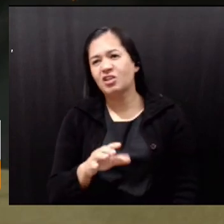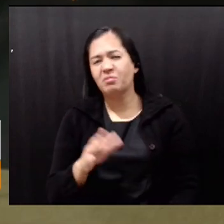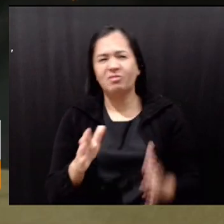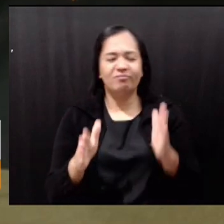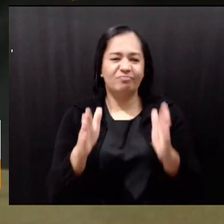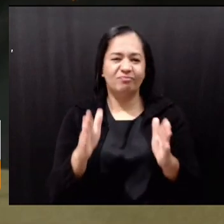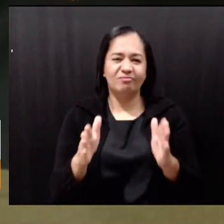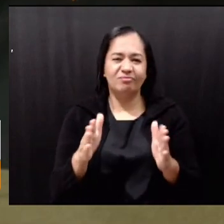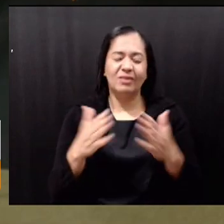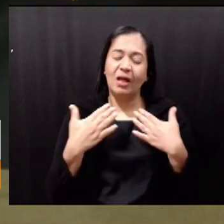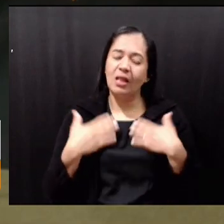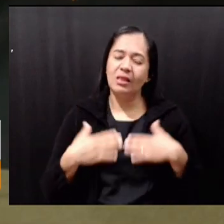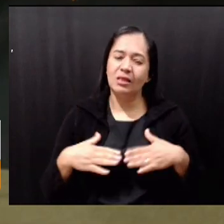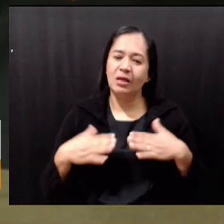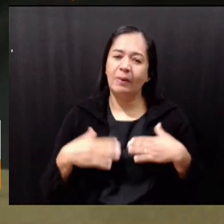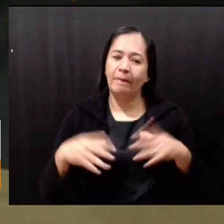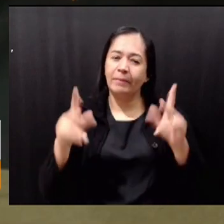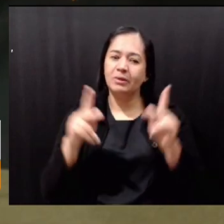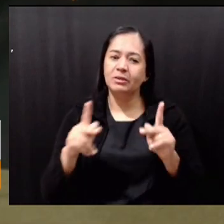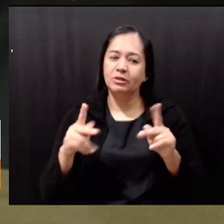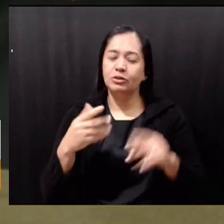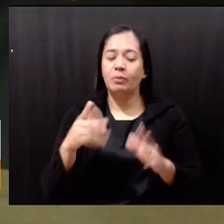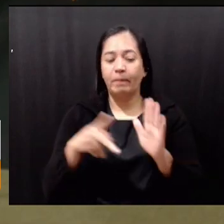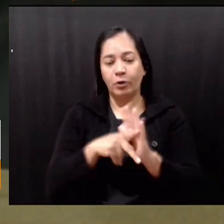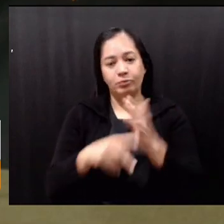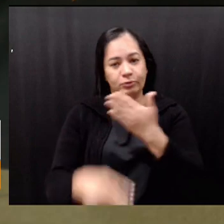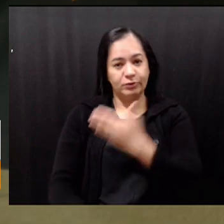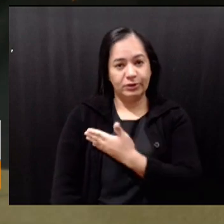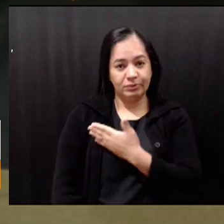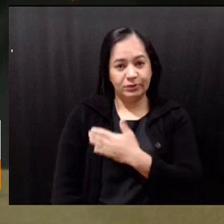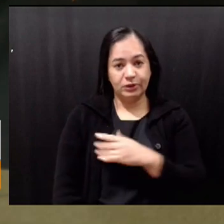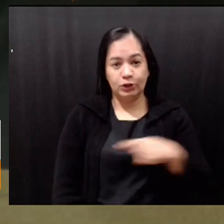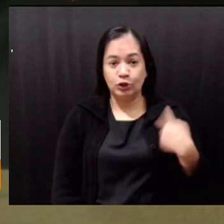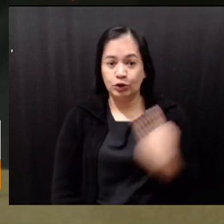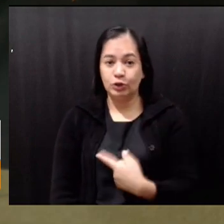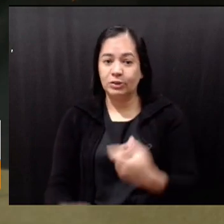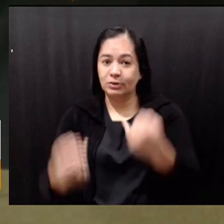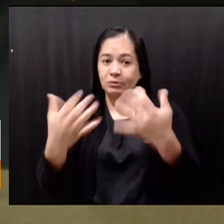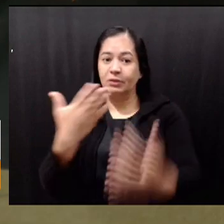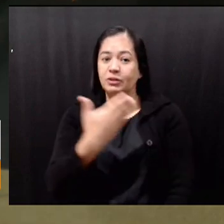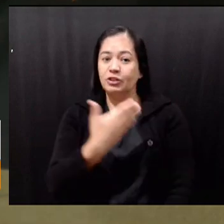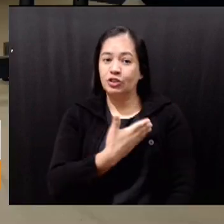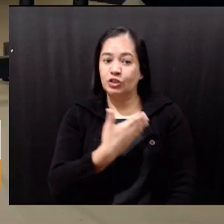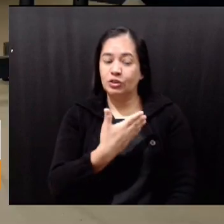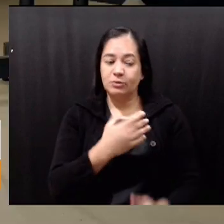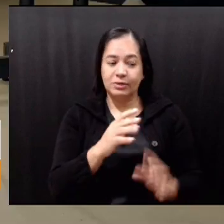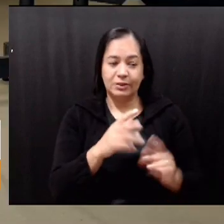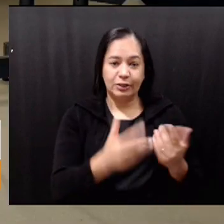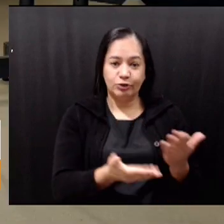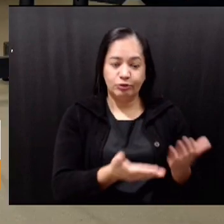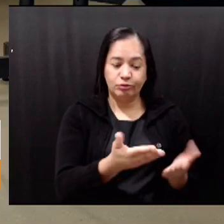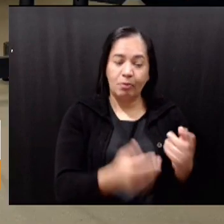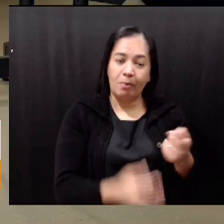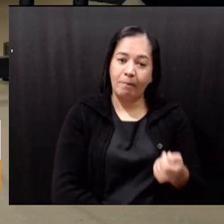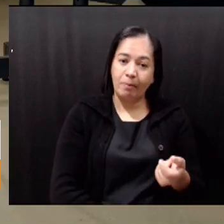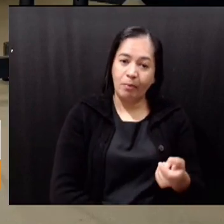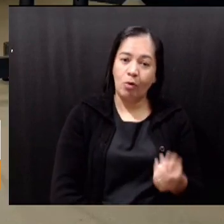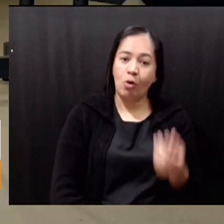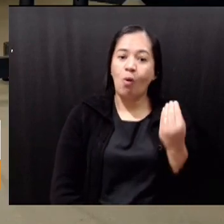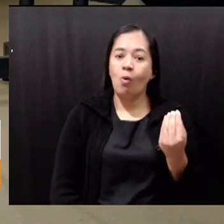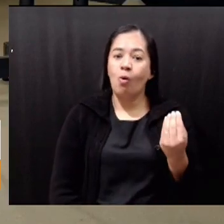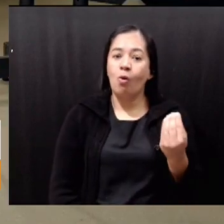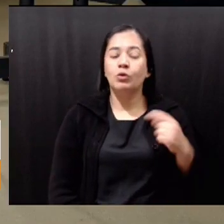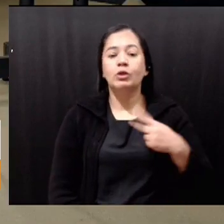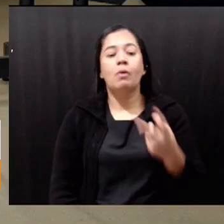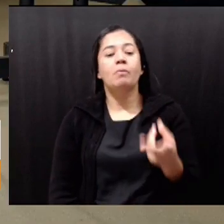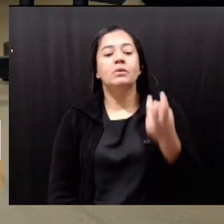da nossa amizade? Isso quando nós falamos de amizade de baixa manutenção. Como que eu posso identificar isso?